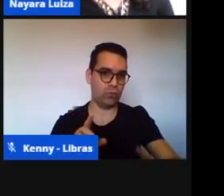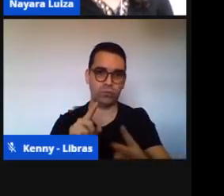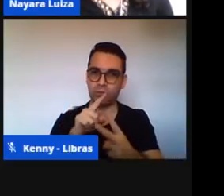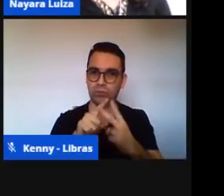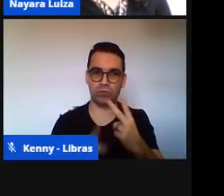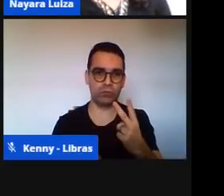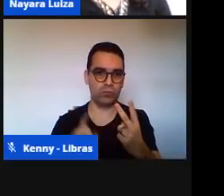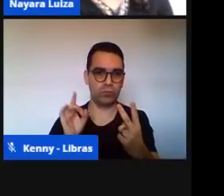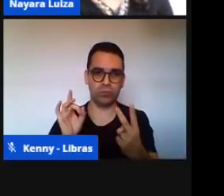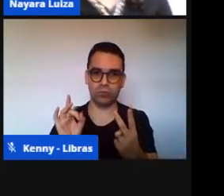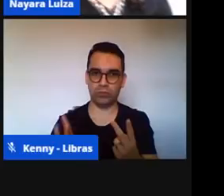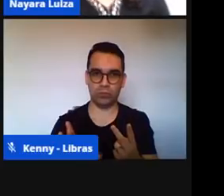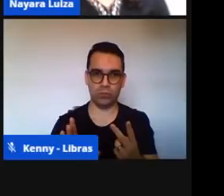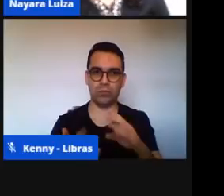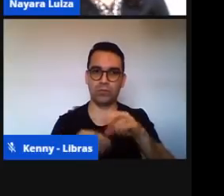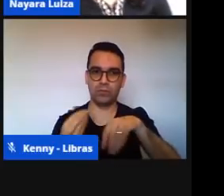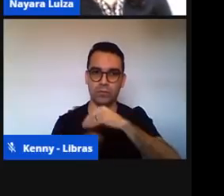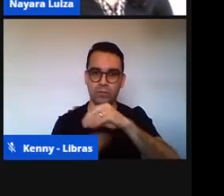química.